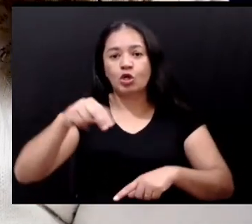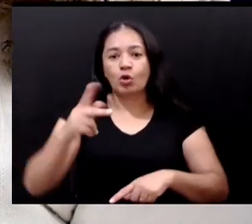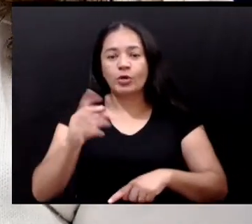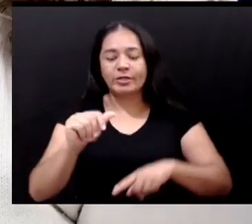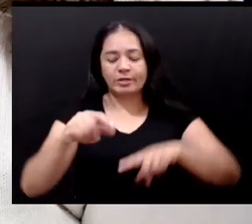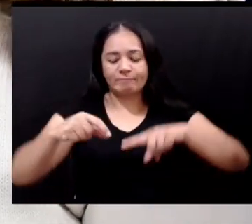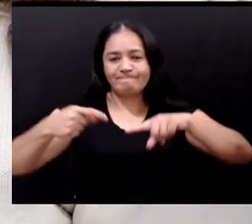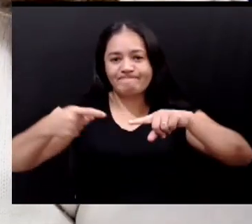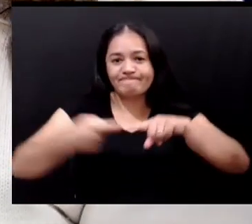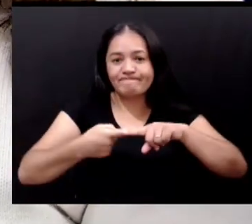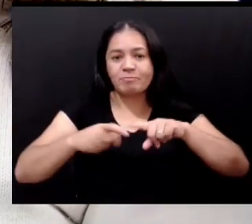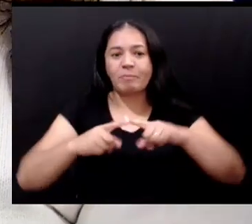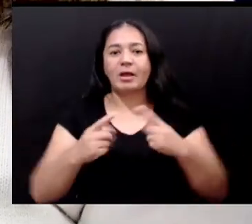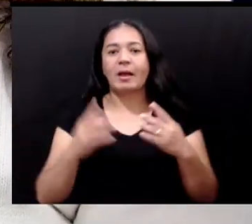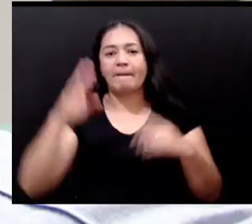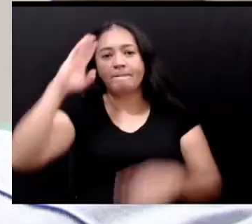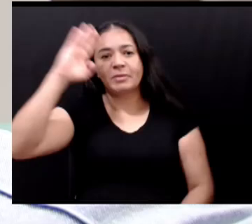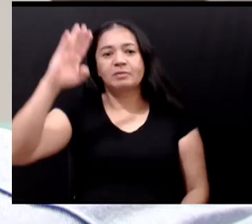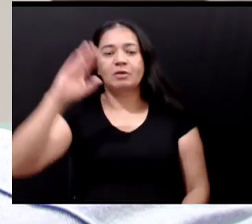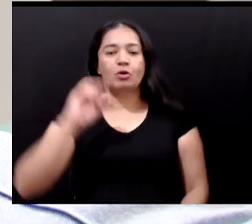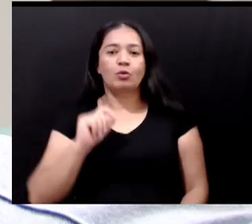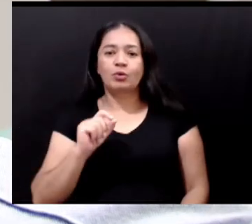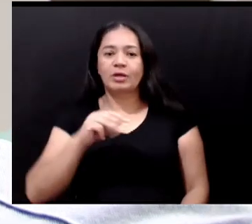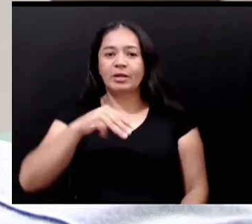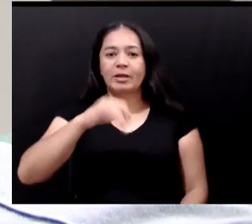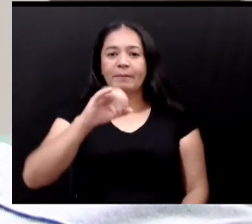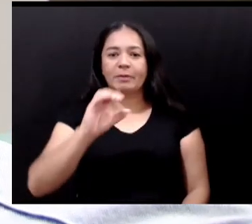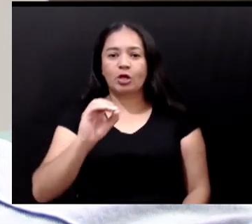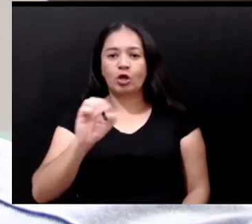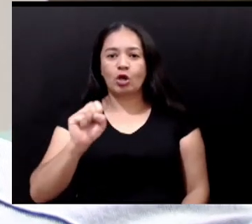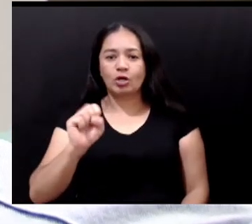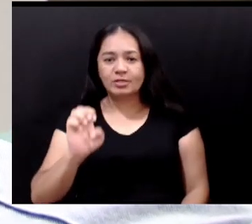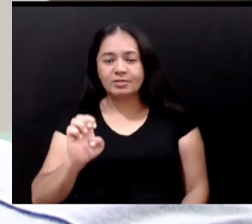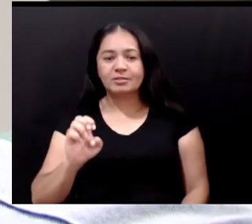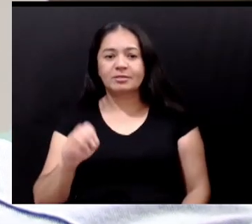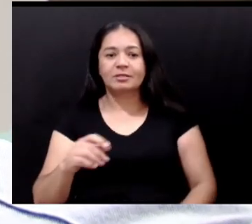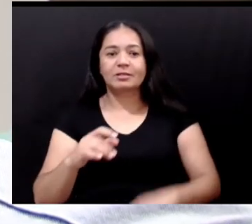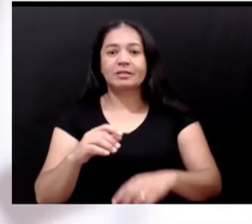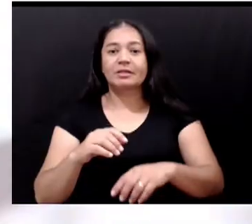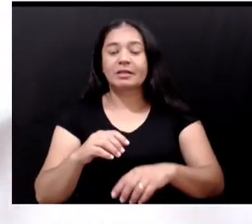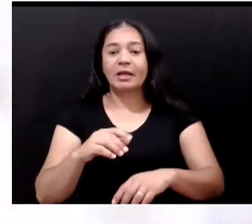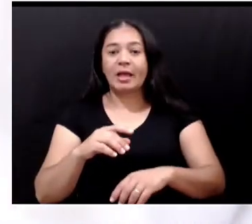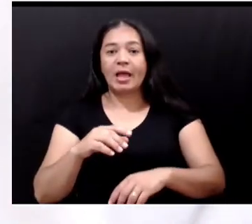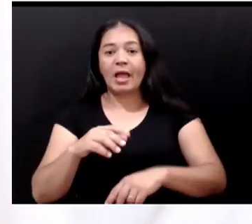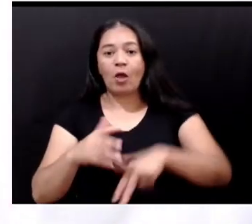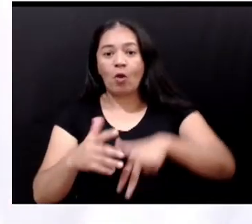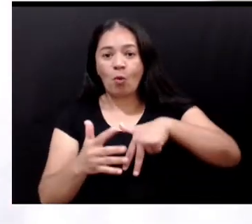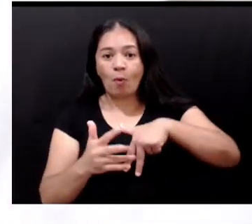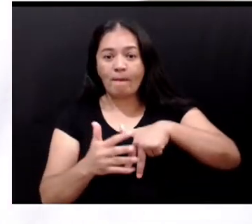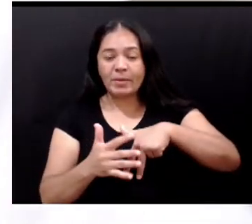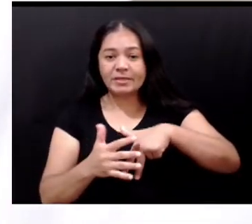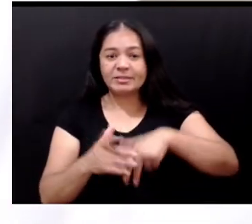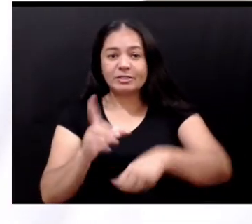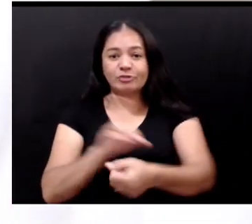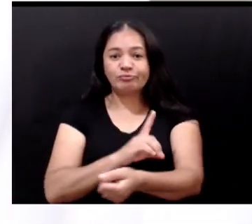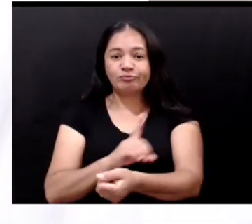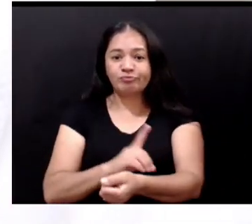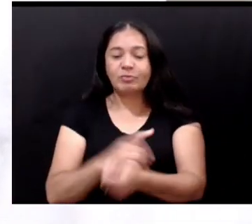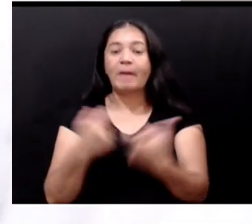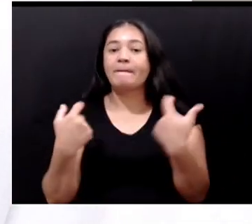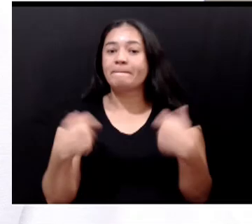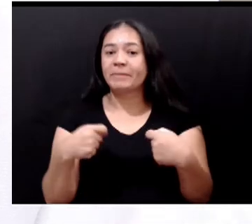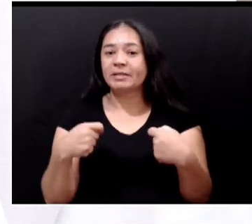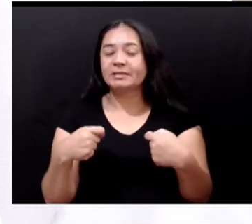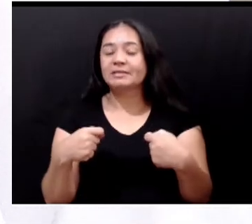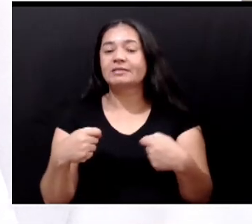nós tratamos é a onicomicose. Paciente diabético ou pré-diabético deve ter este profissional literalmente